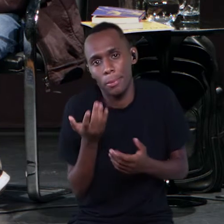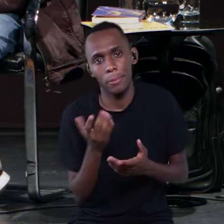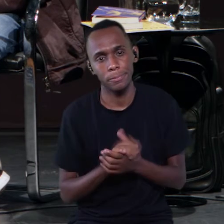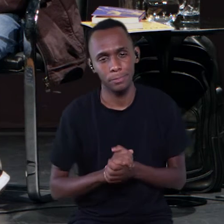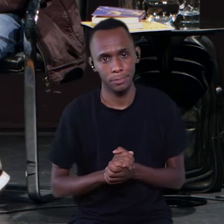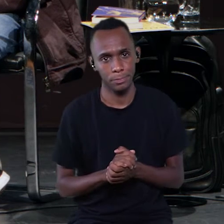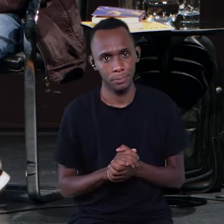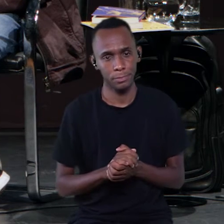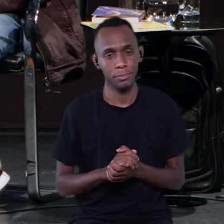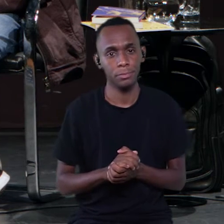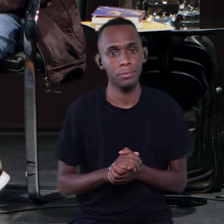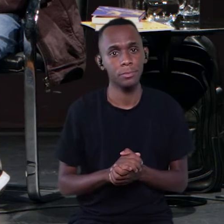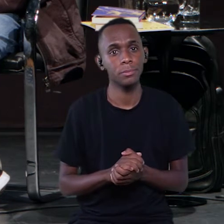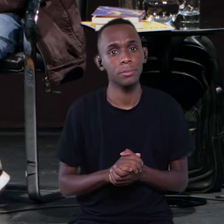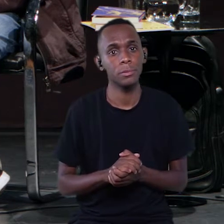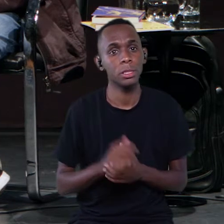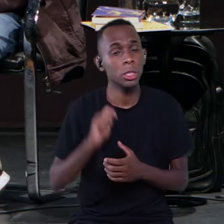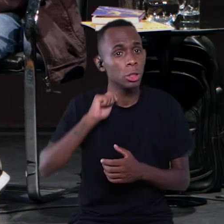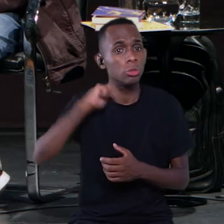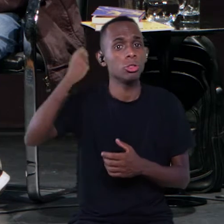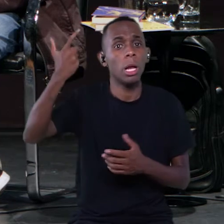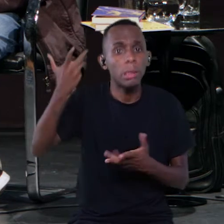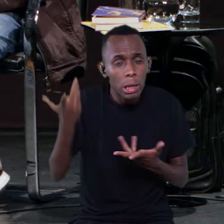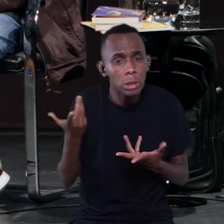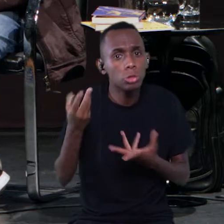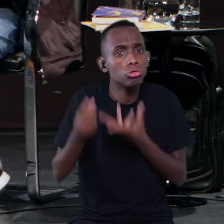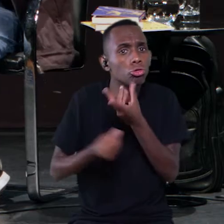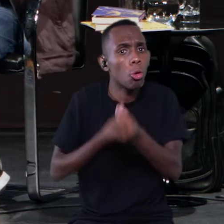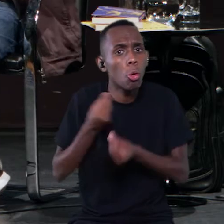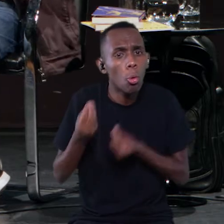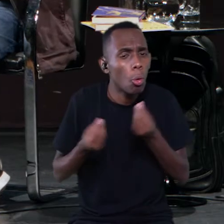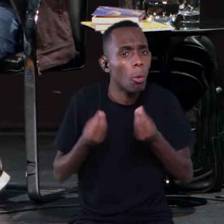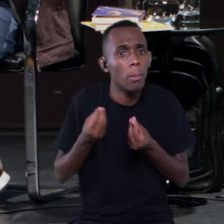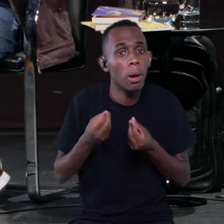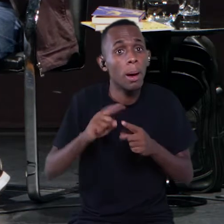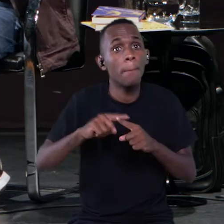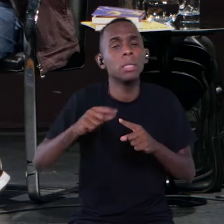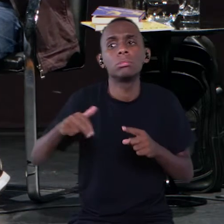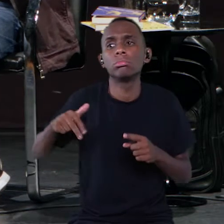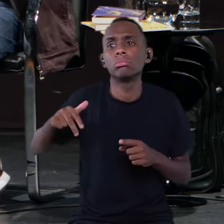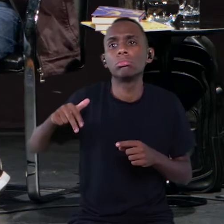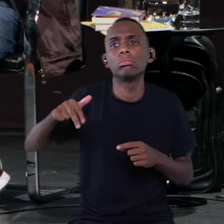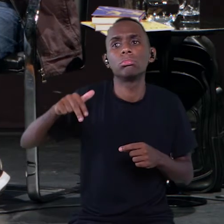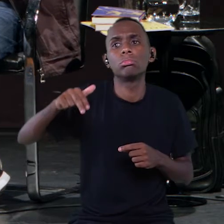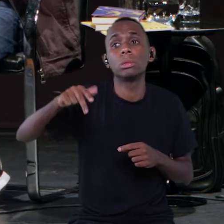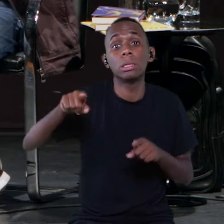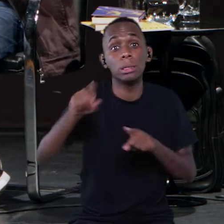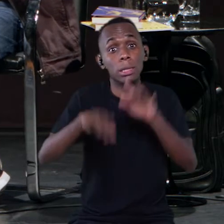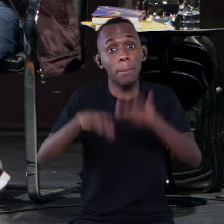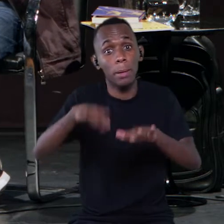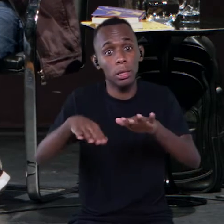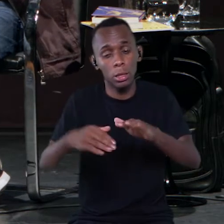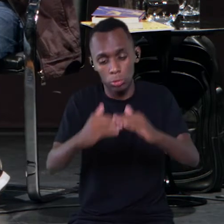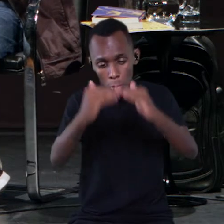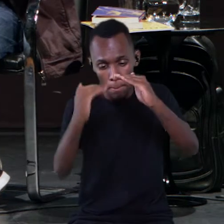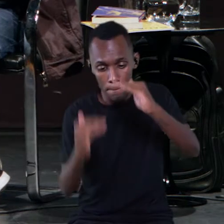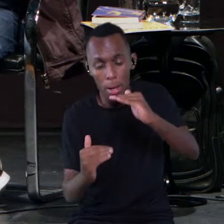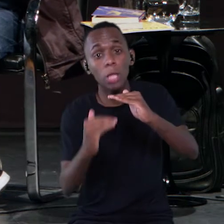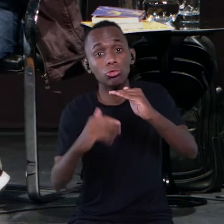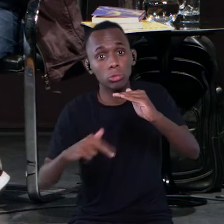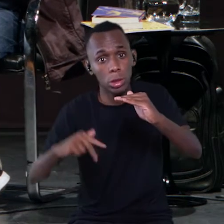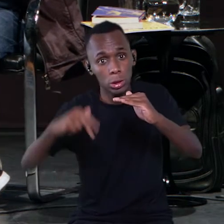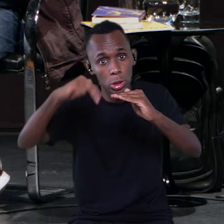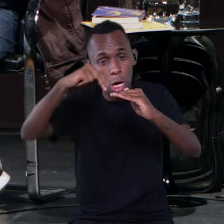matriz de Tiradentes. As pessoas não se dão muito conta, mas quando você sobe a escadaria, às vezes debaixo das escadas tem uns